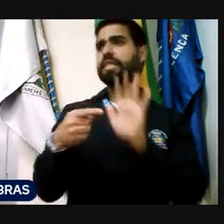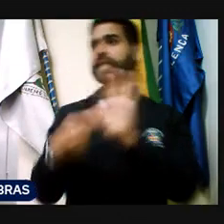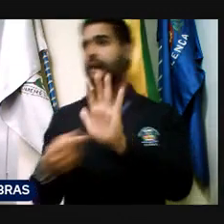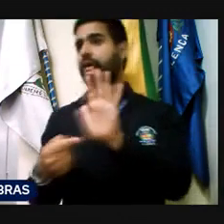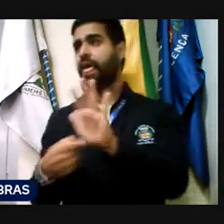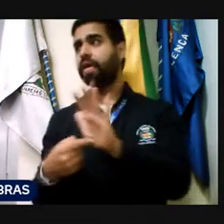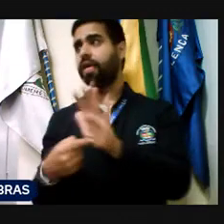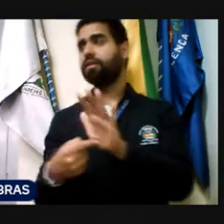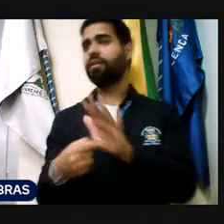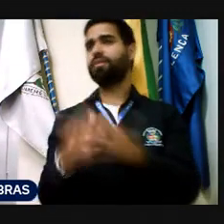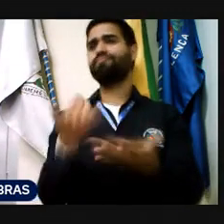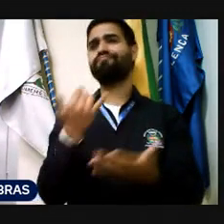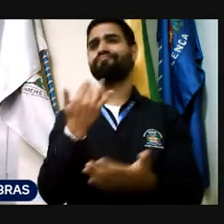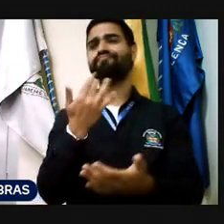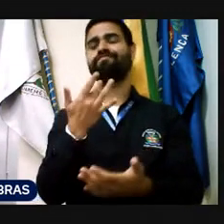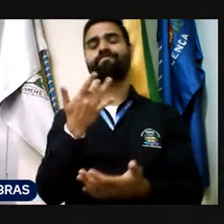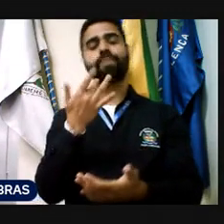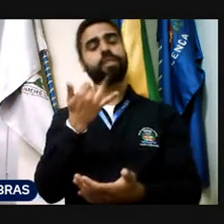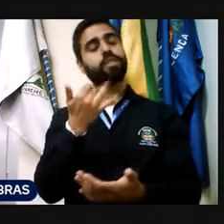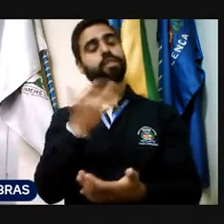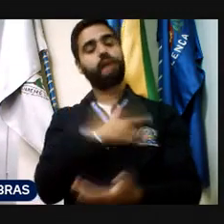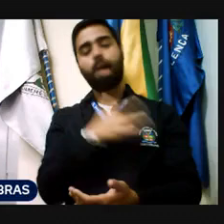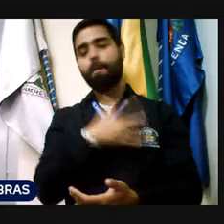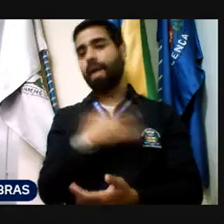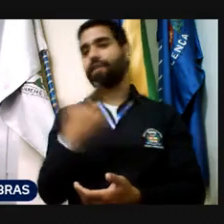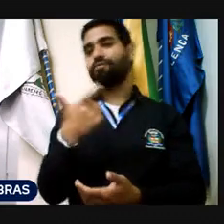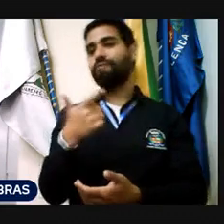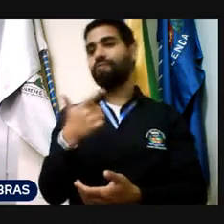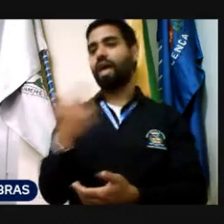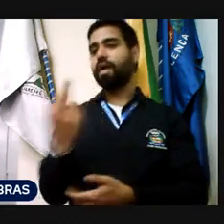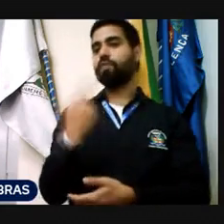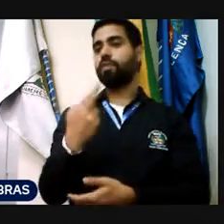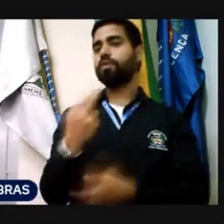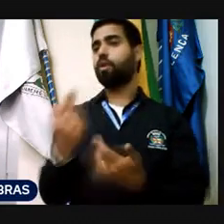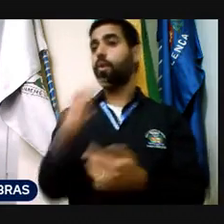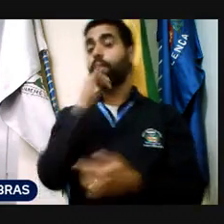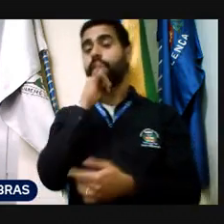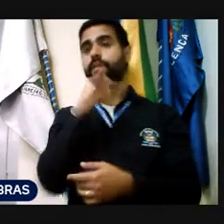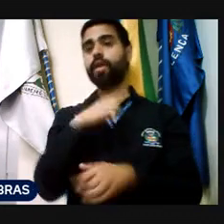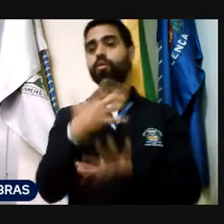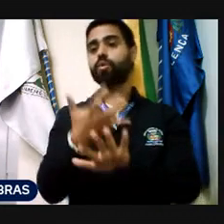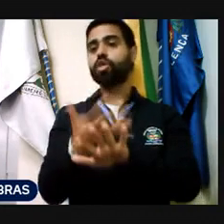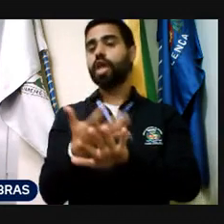são atendidas. Igual ali o Jardim de Cima.